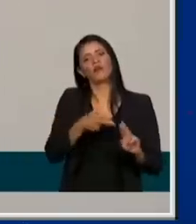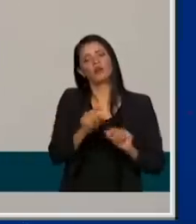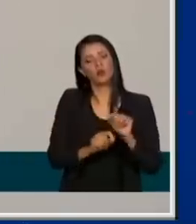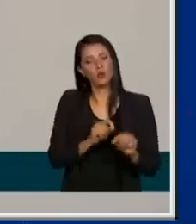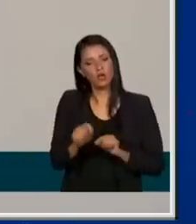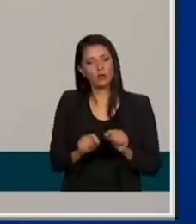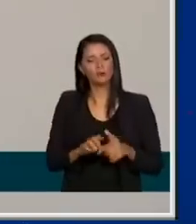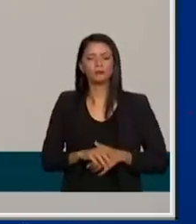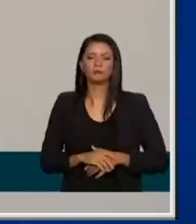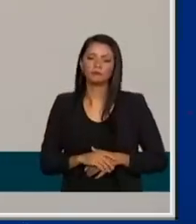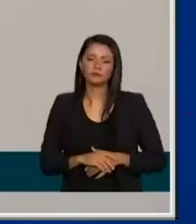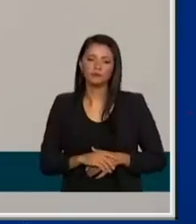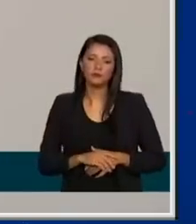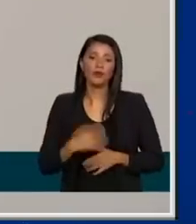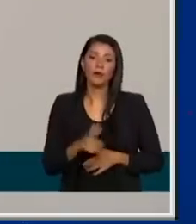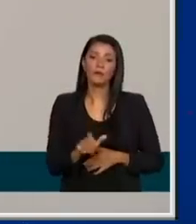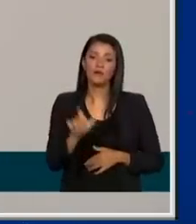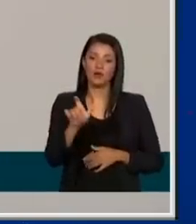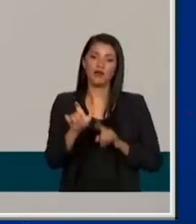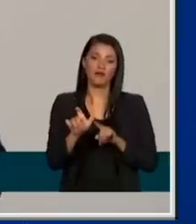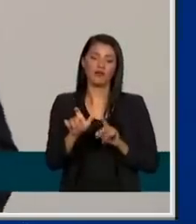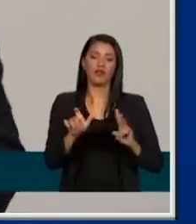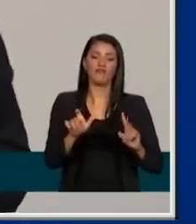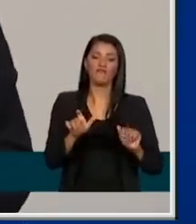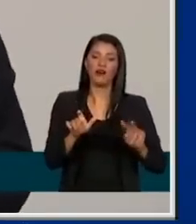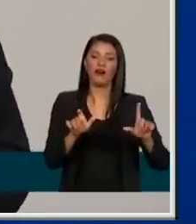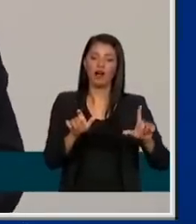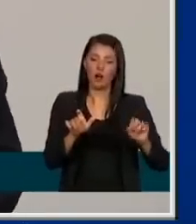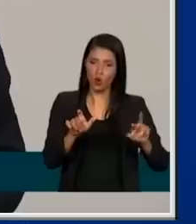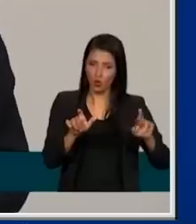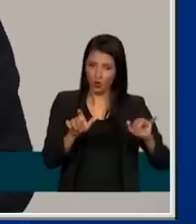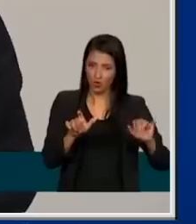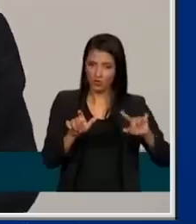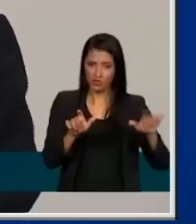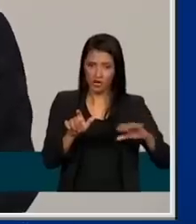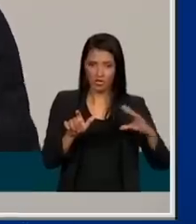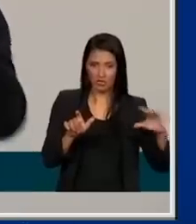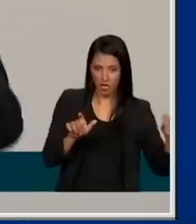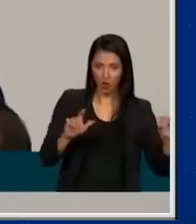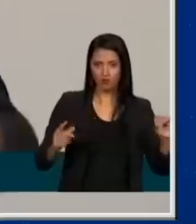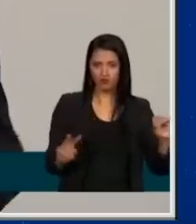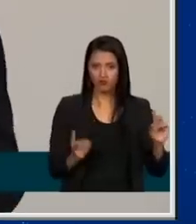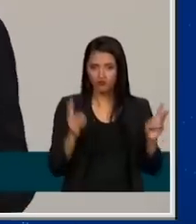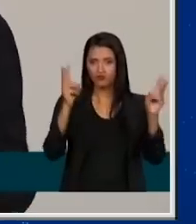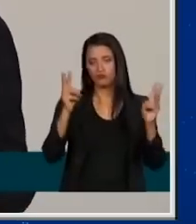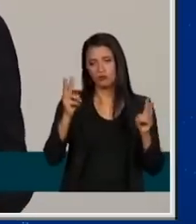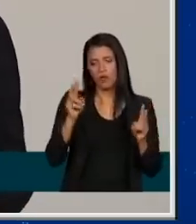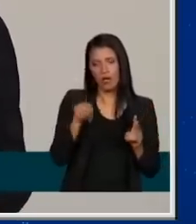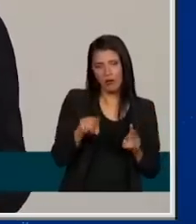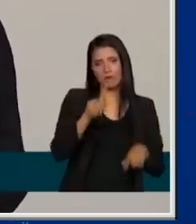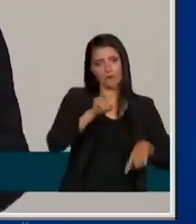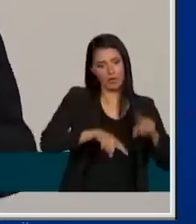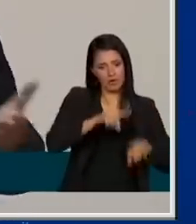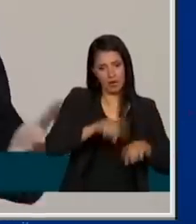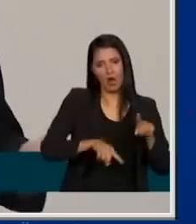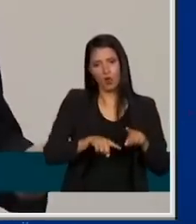acham que o engajamento tem a ver com a popularidade e acham que o engajamento de rede social vai ajudar na administração da